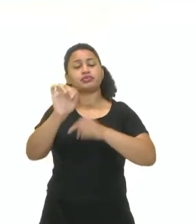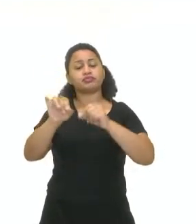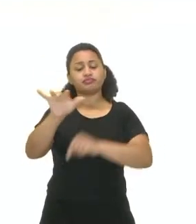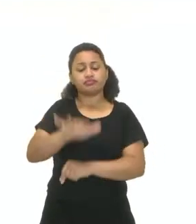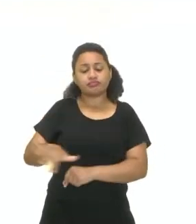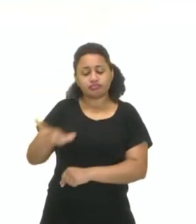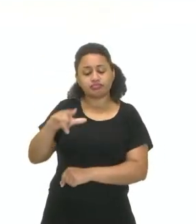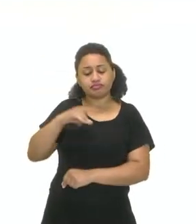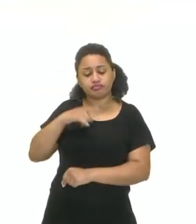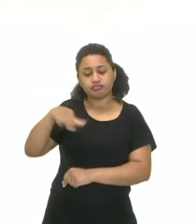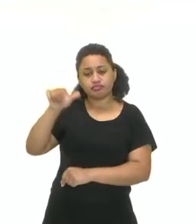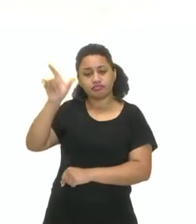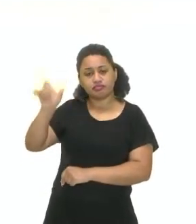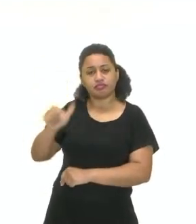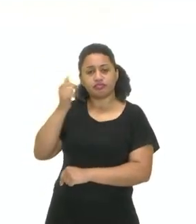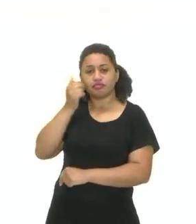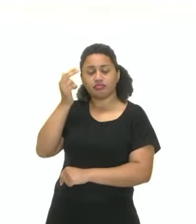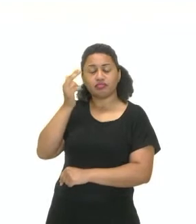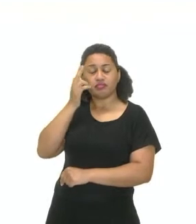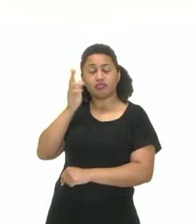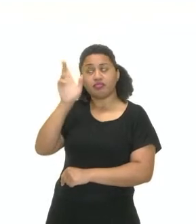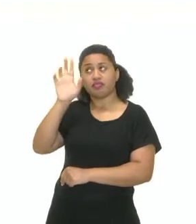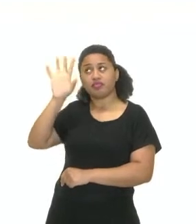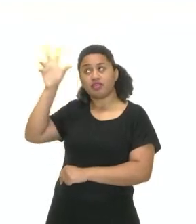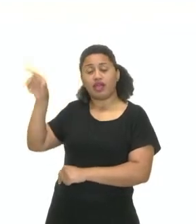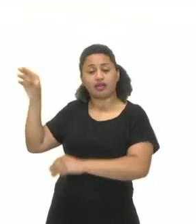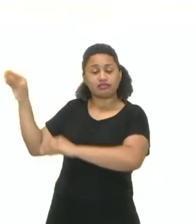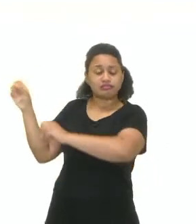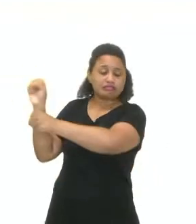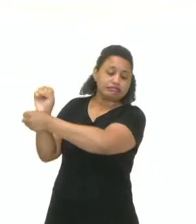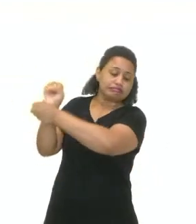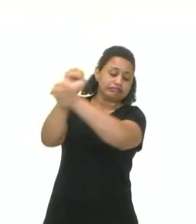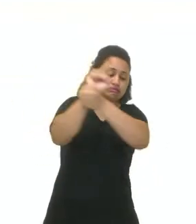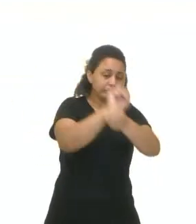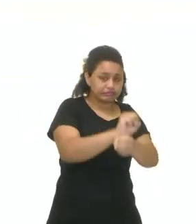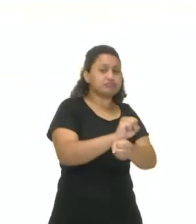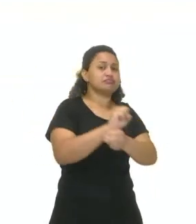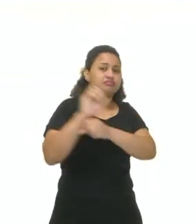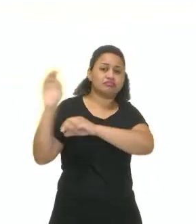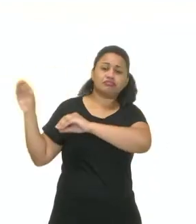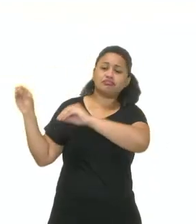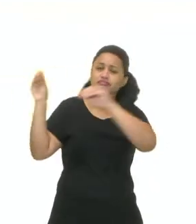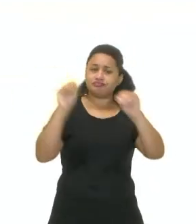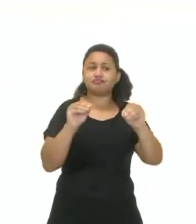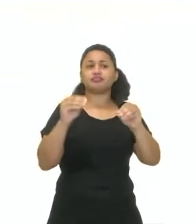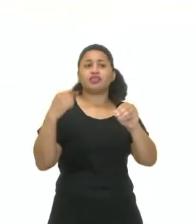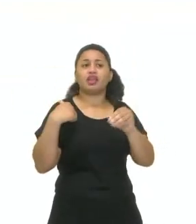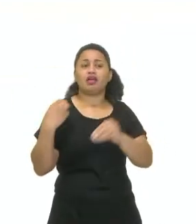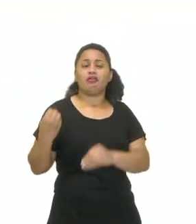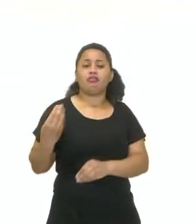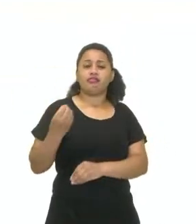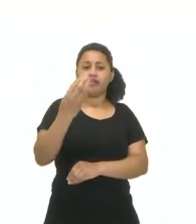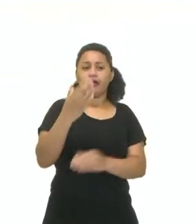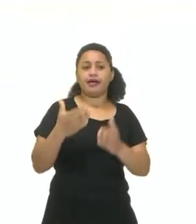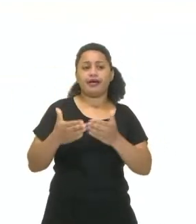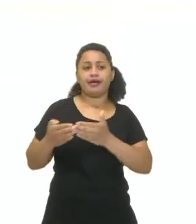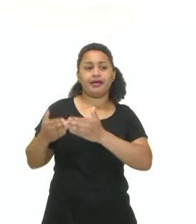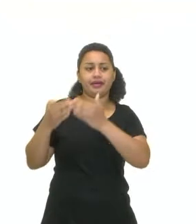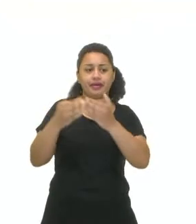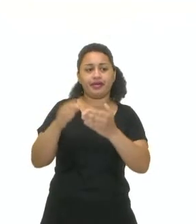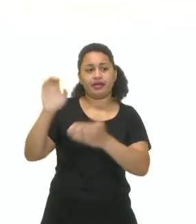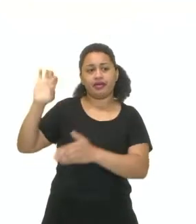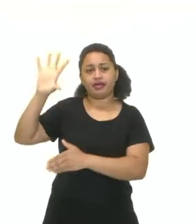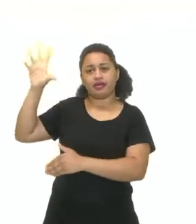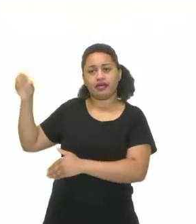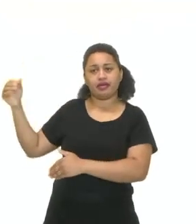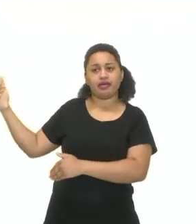sofrida pelos africanos vítimas do tráfico. Então, eles vinham em viagens de navio da África